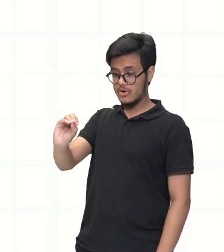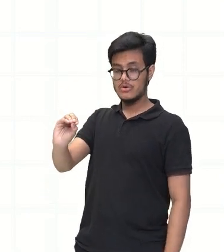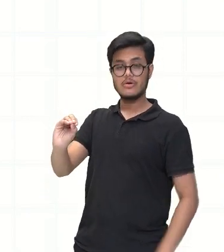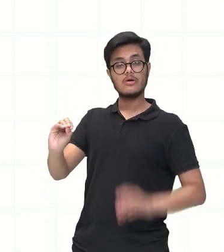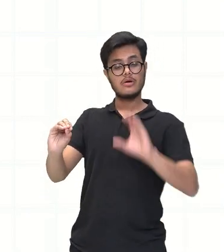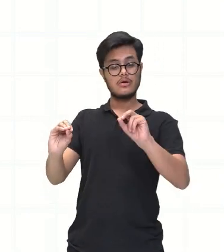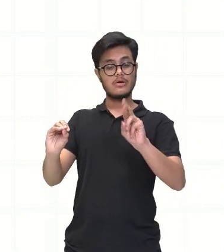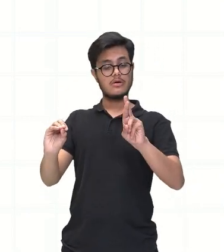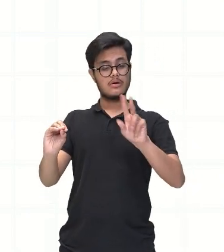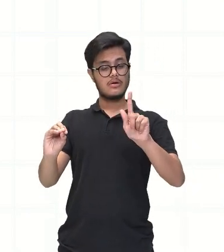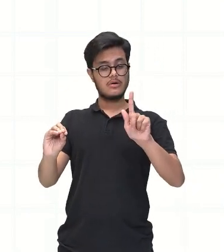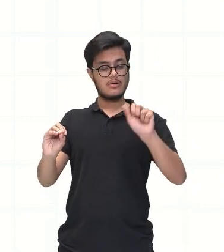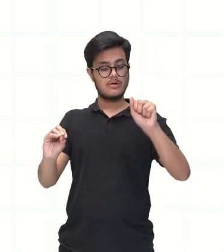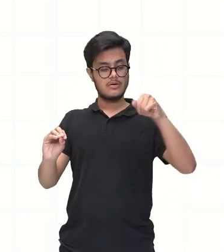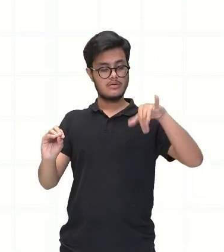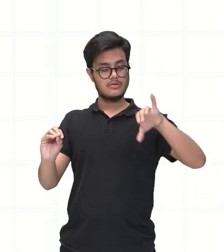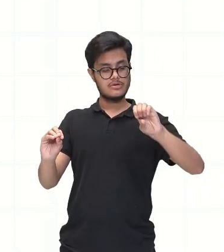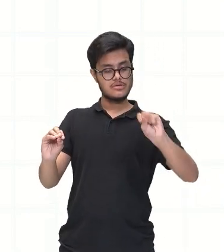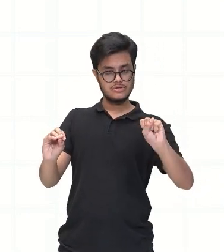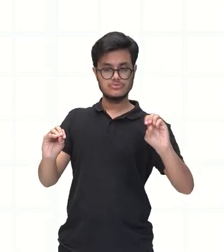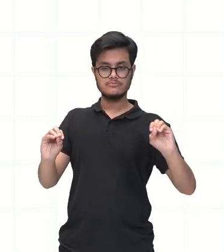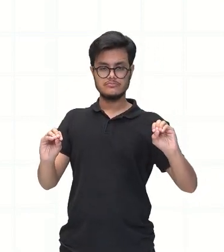micro. Mesmo prefixo.